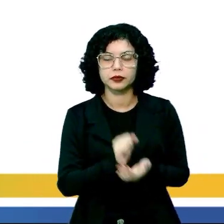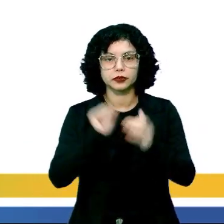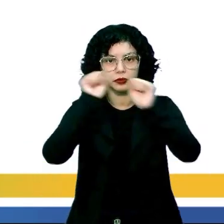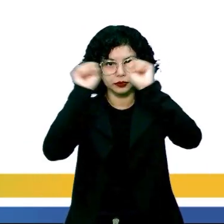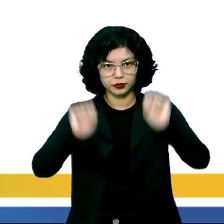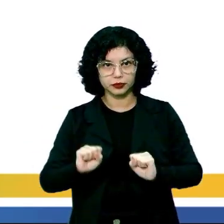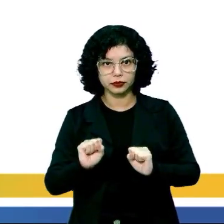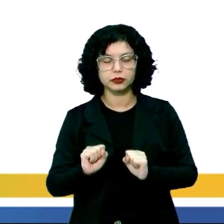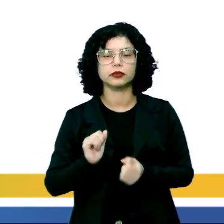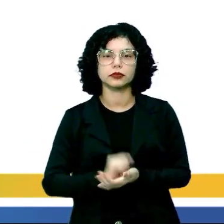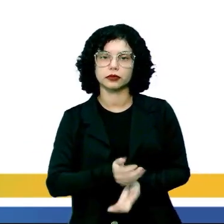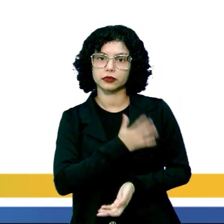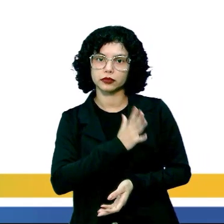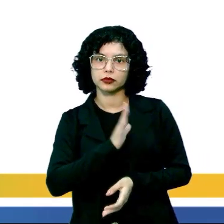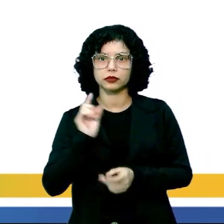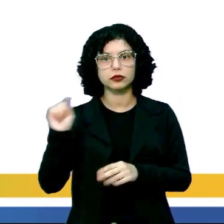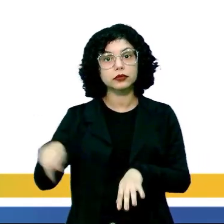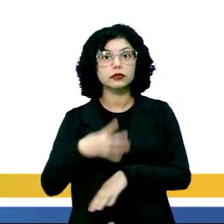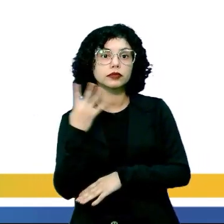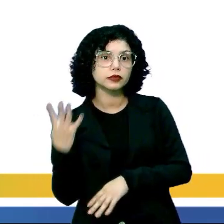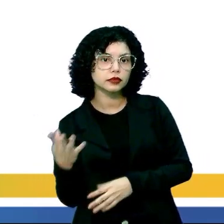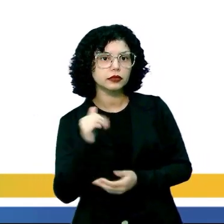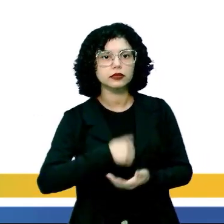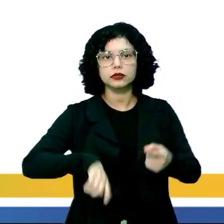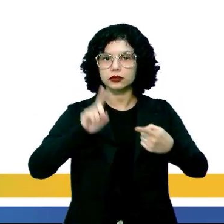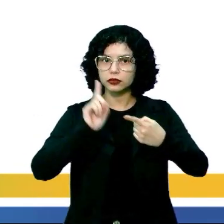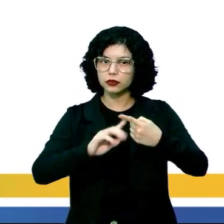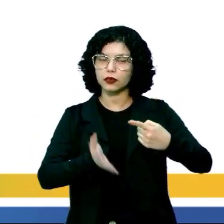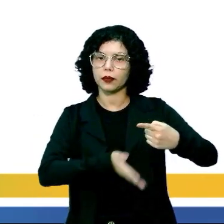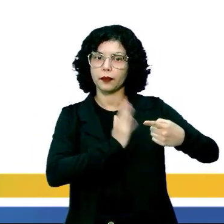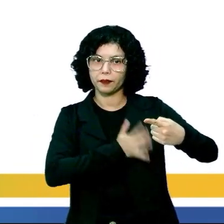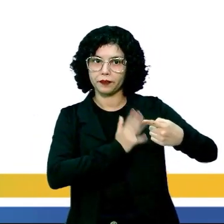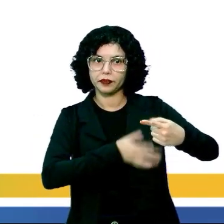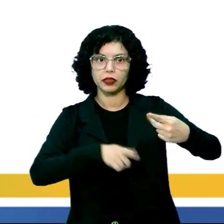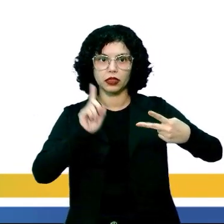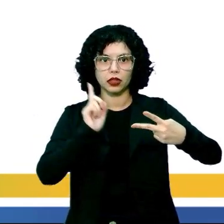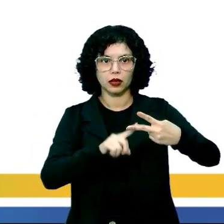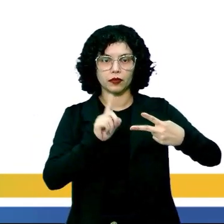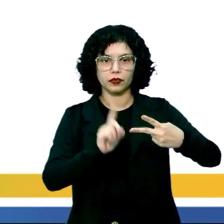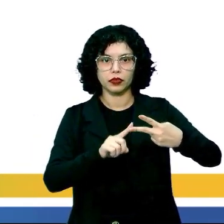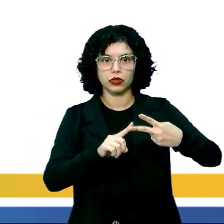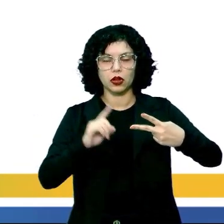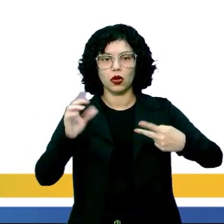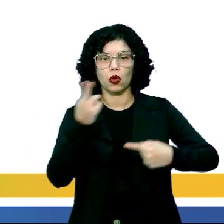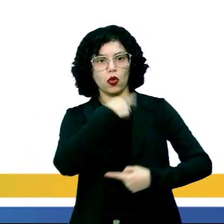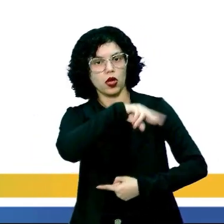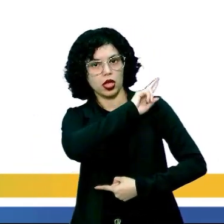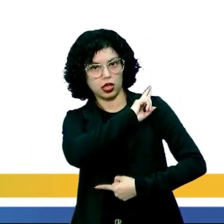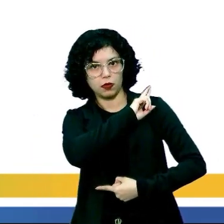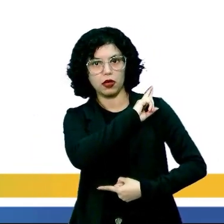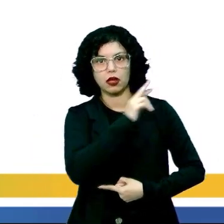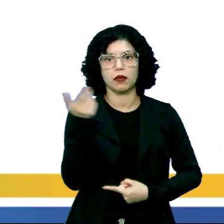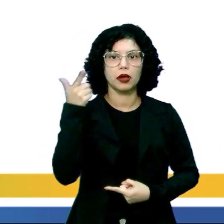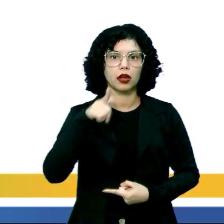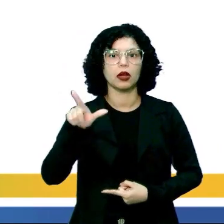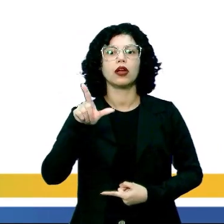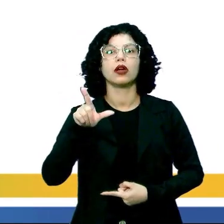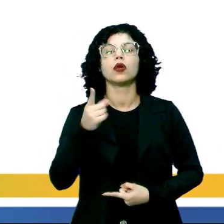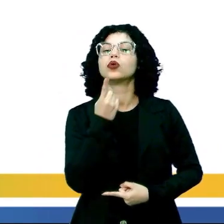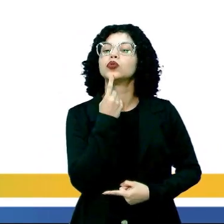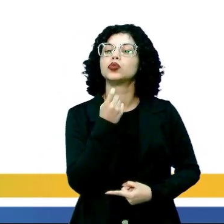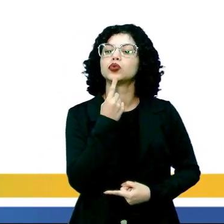sistema cardiovascular, pessoal, ele é composto pelas seguintes estruturas. Temos o coração, que é o órgão responsável por garantir o quê?